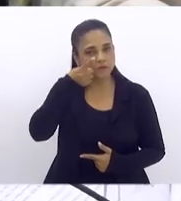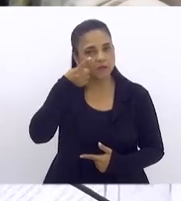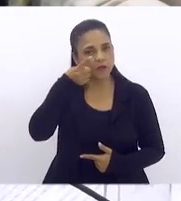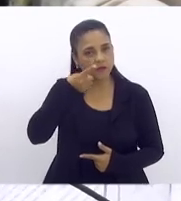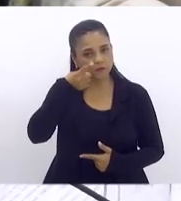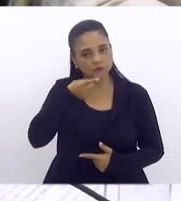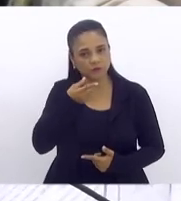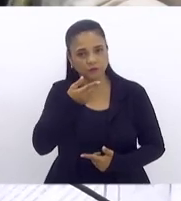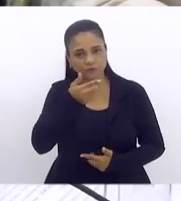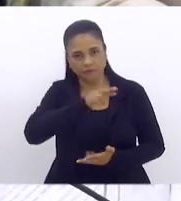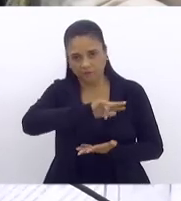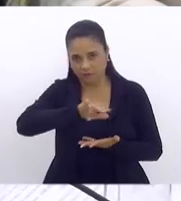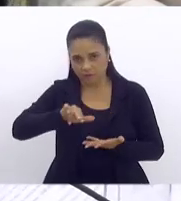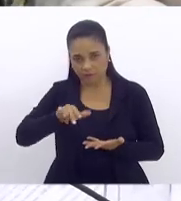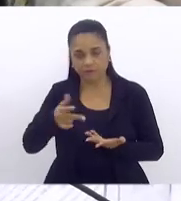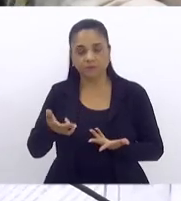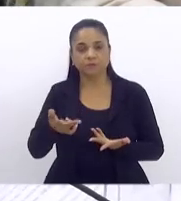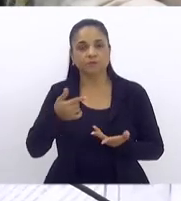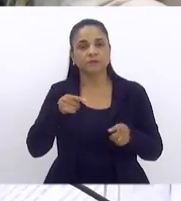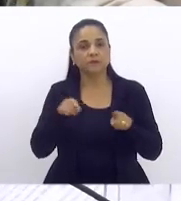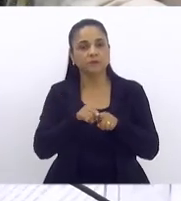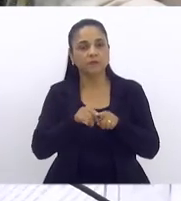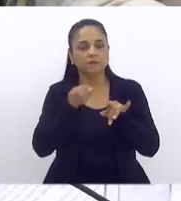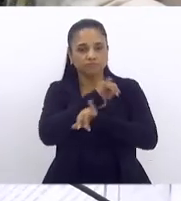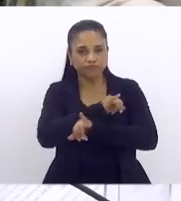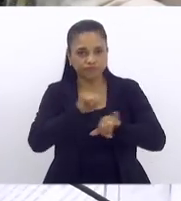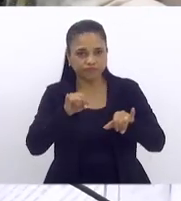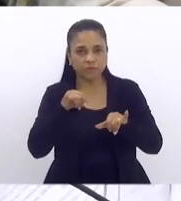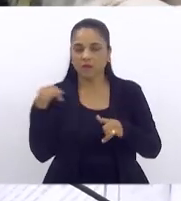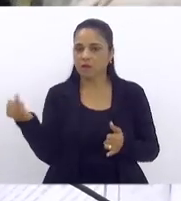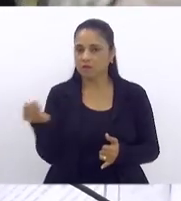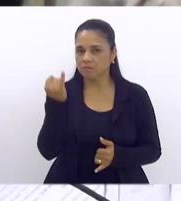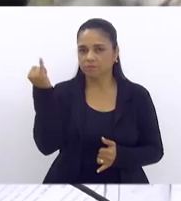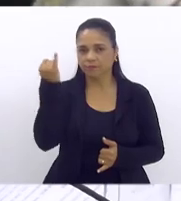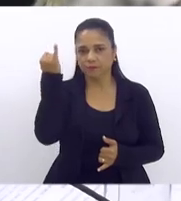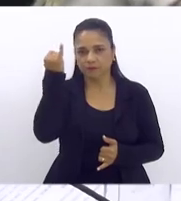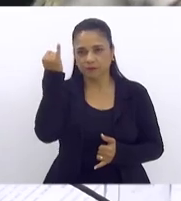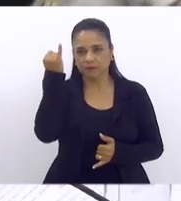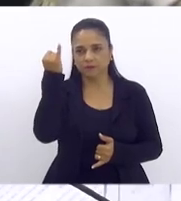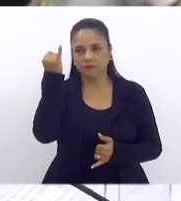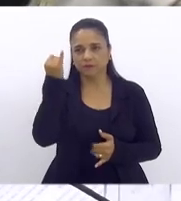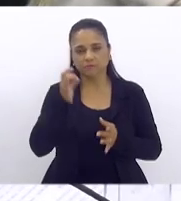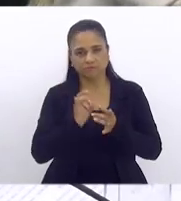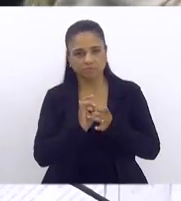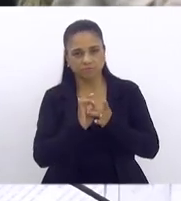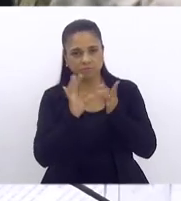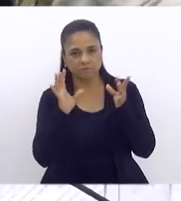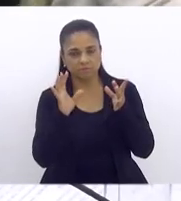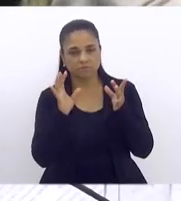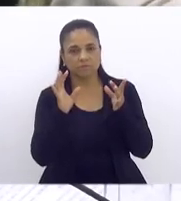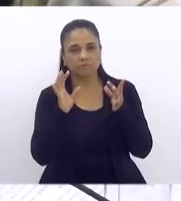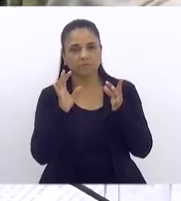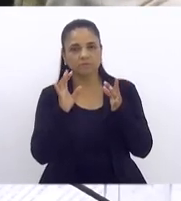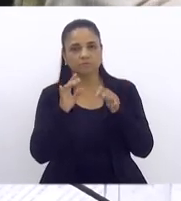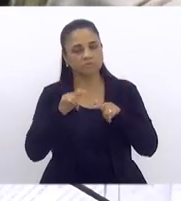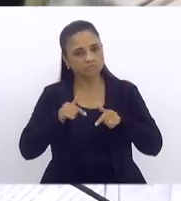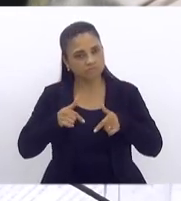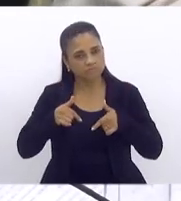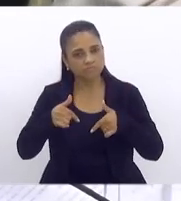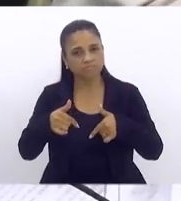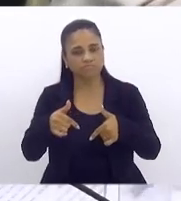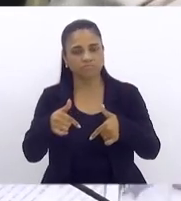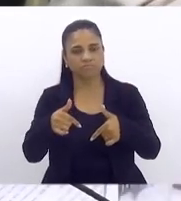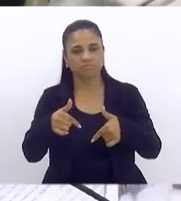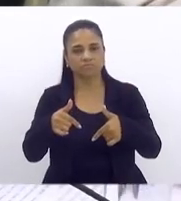também dizer da importância de deliberarmos as próximas ações